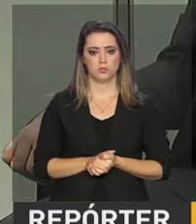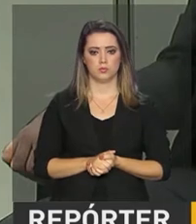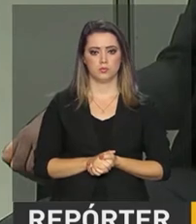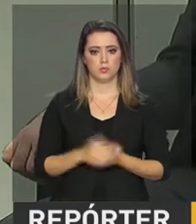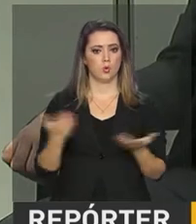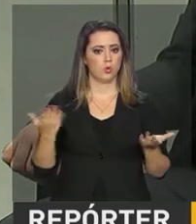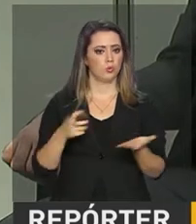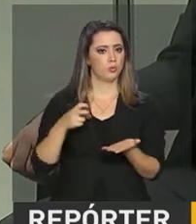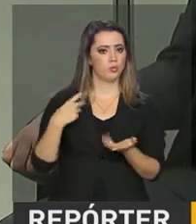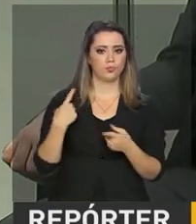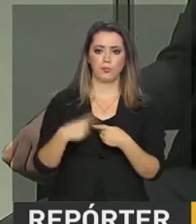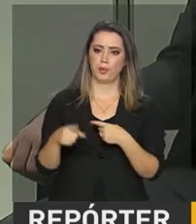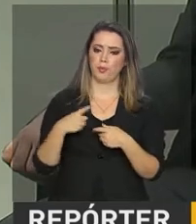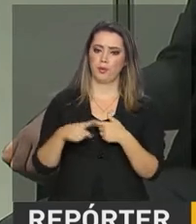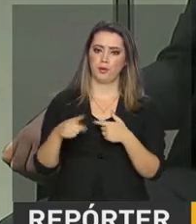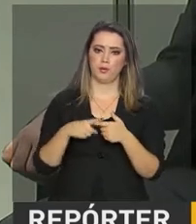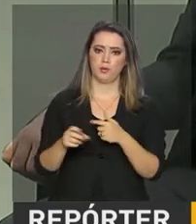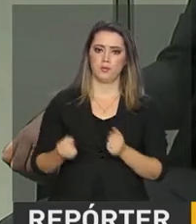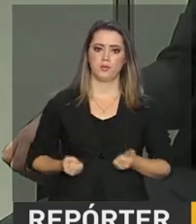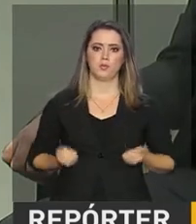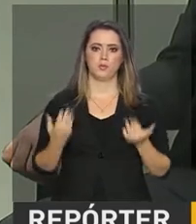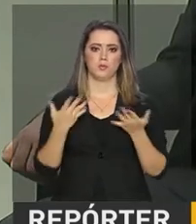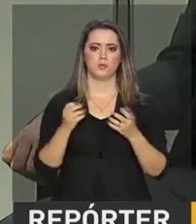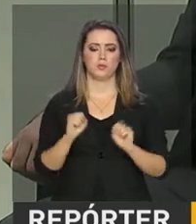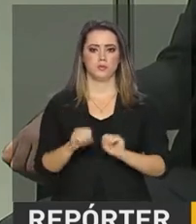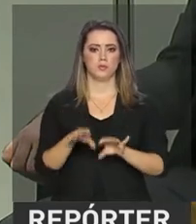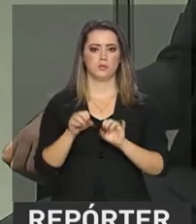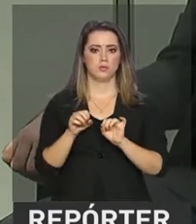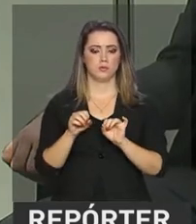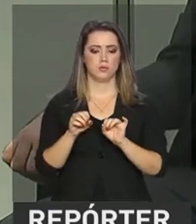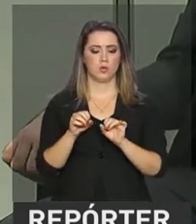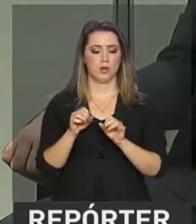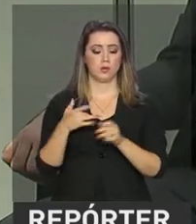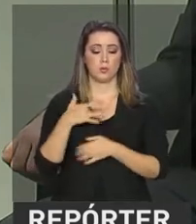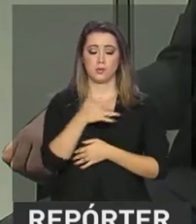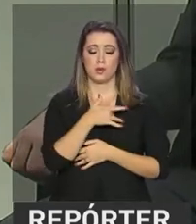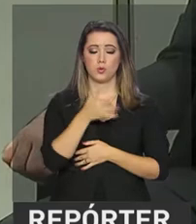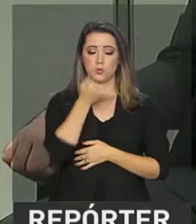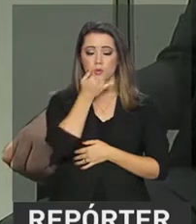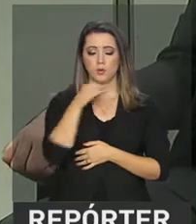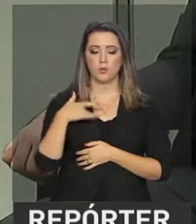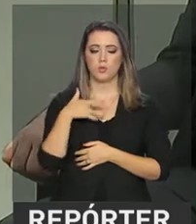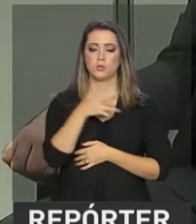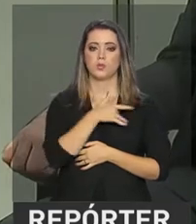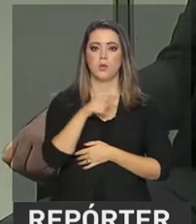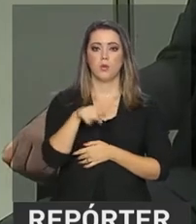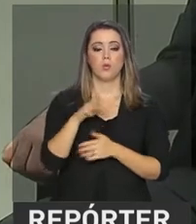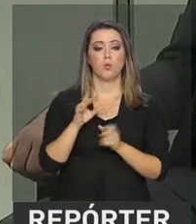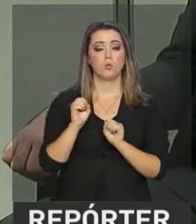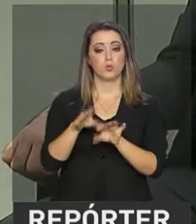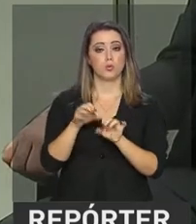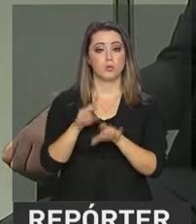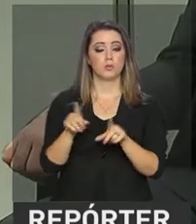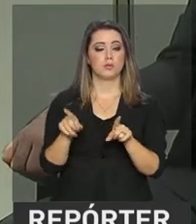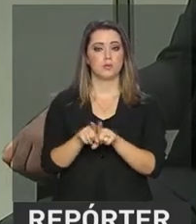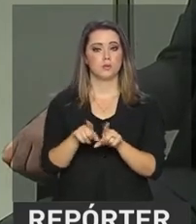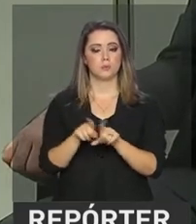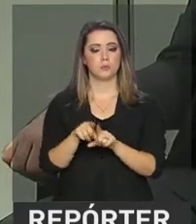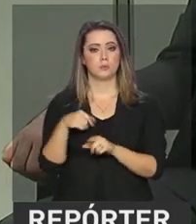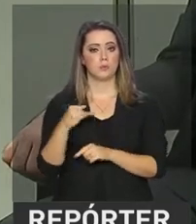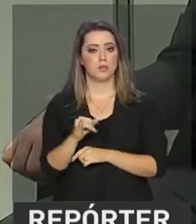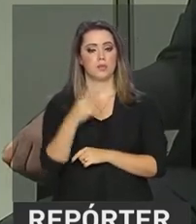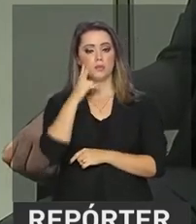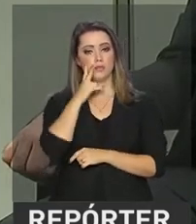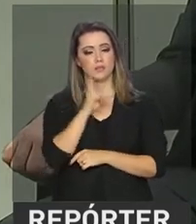está penalizando, os gastos com saúde, né? Nós temos reflexo inclusive na educação. E se